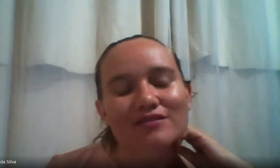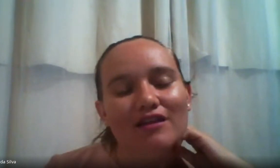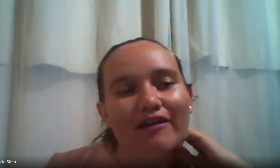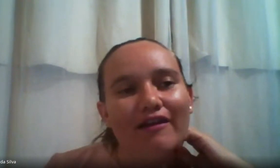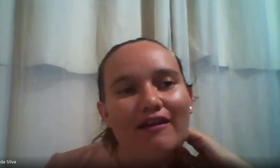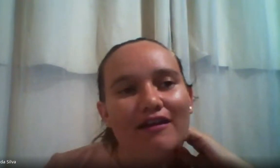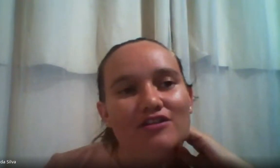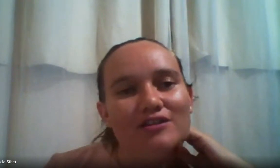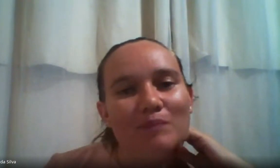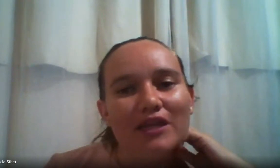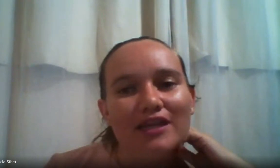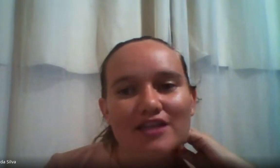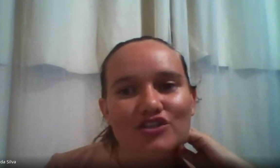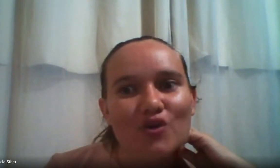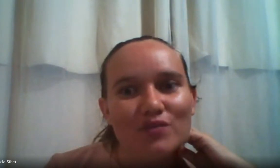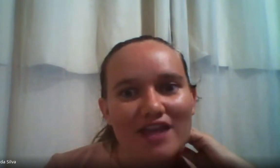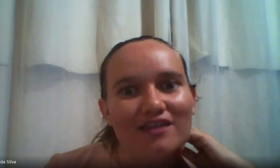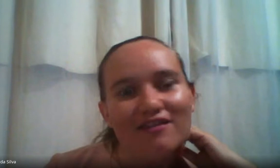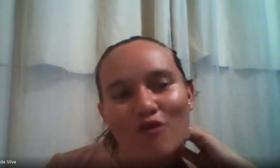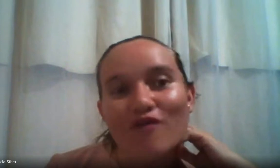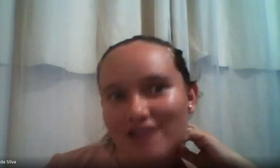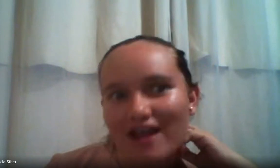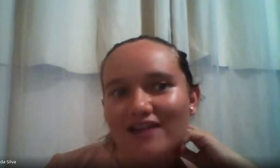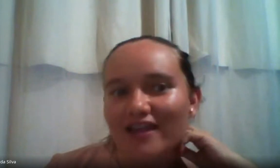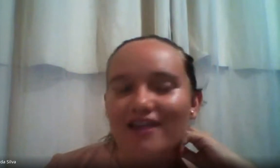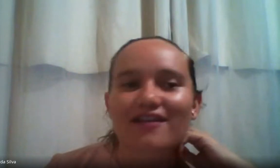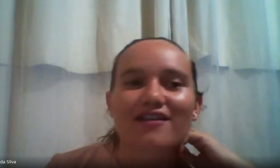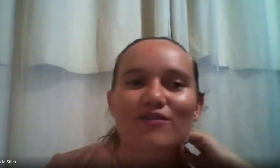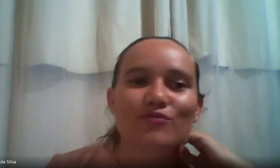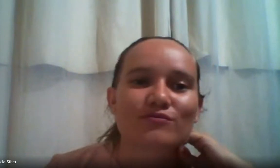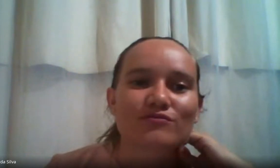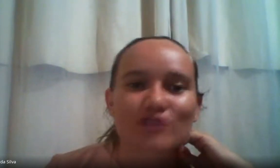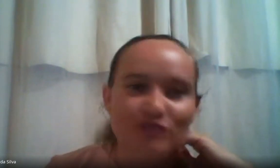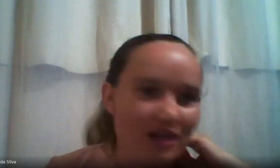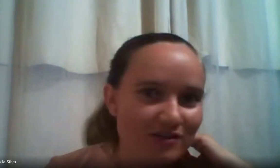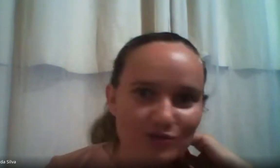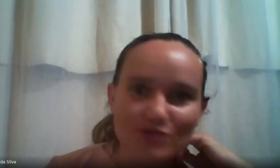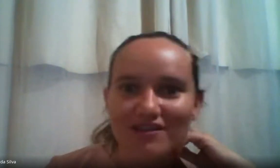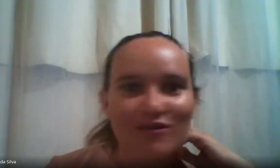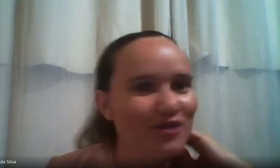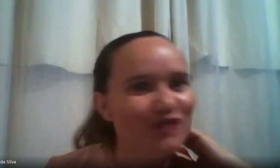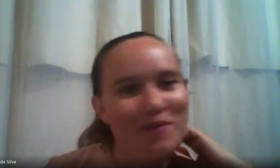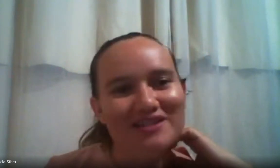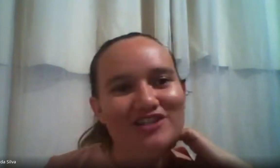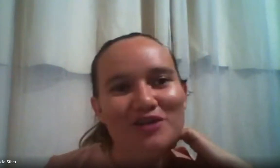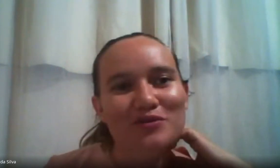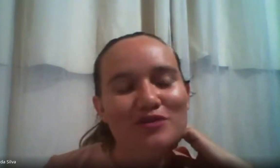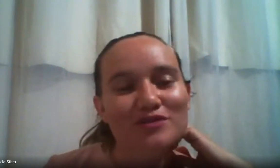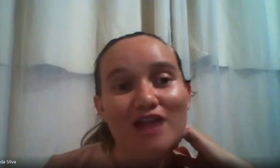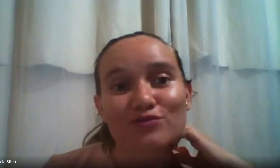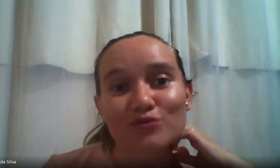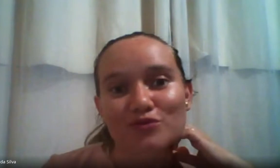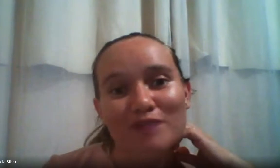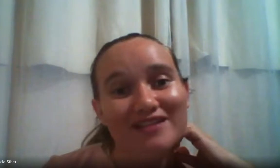trabalhos, nas disciplinas, a gente consegue conversar, né, com os nossos colegas surdos e quando a gente for para a sala de aula com os